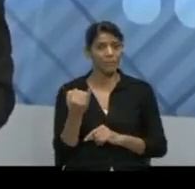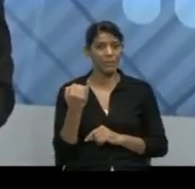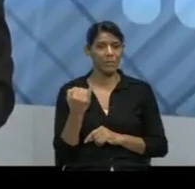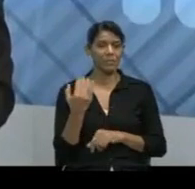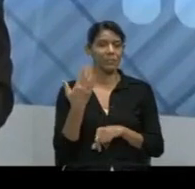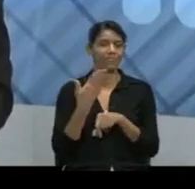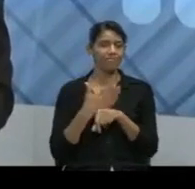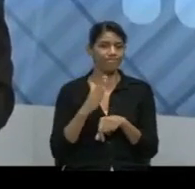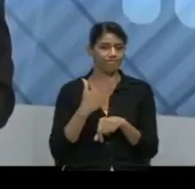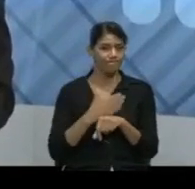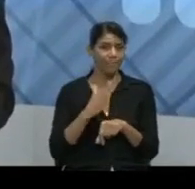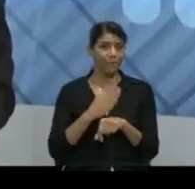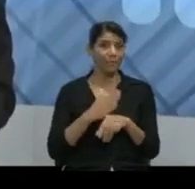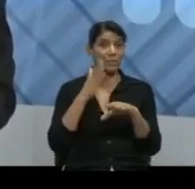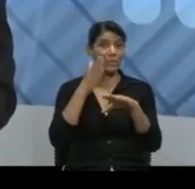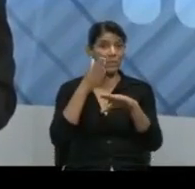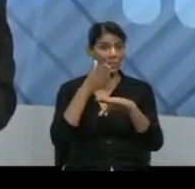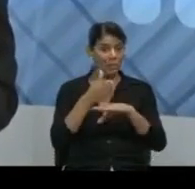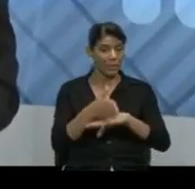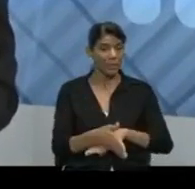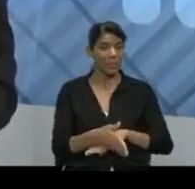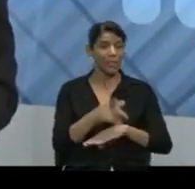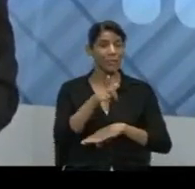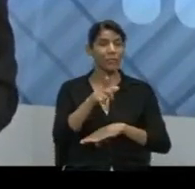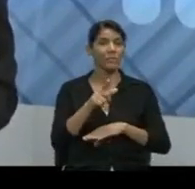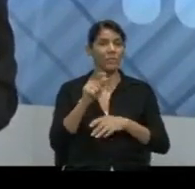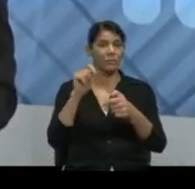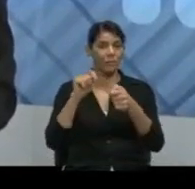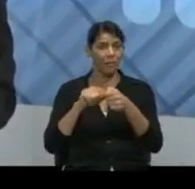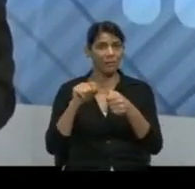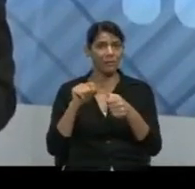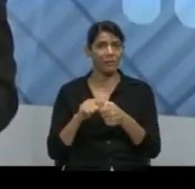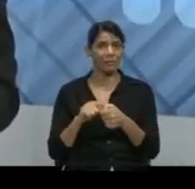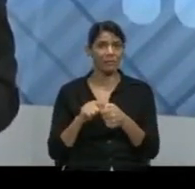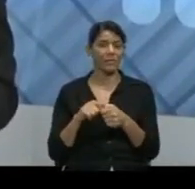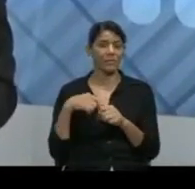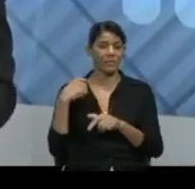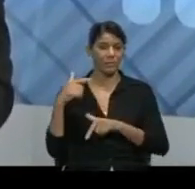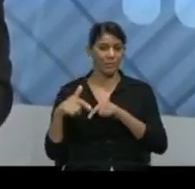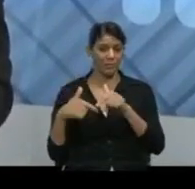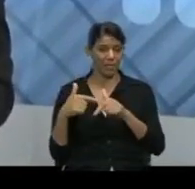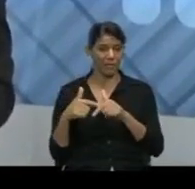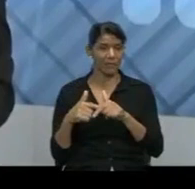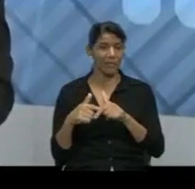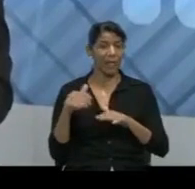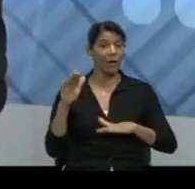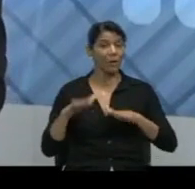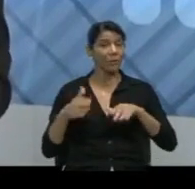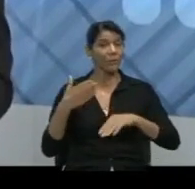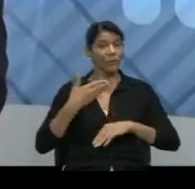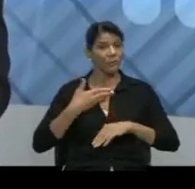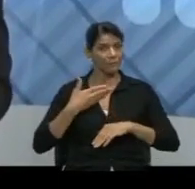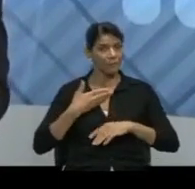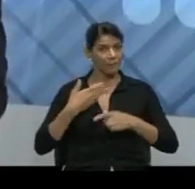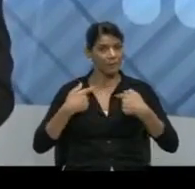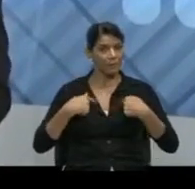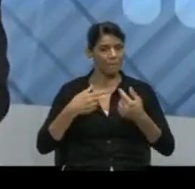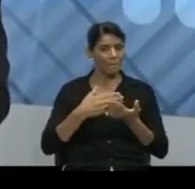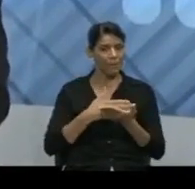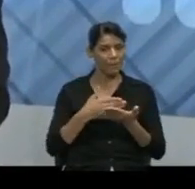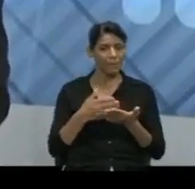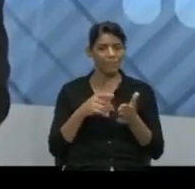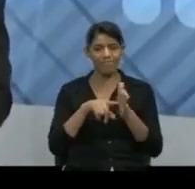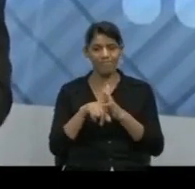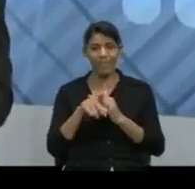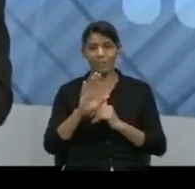prática, de você ir ao campo, de você executar. Muitos amigos, quando eu comecei a questionar, se